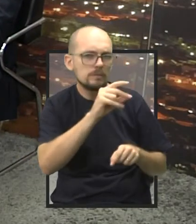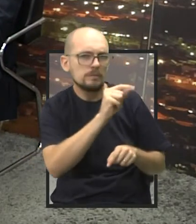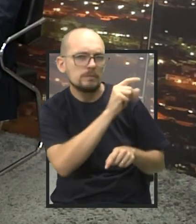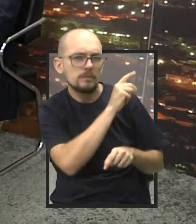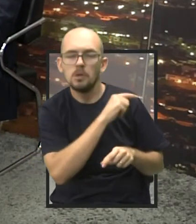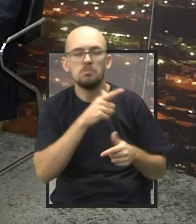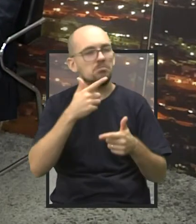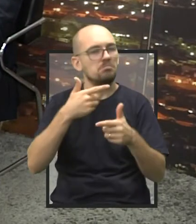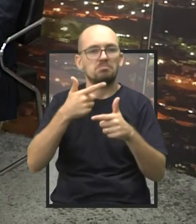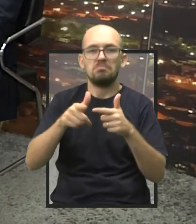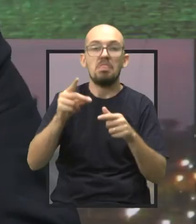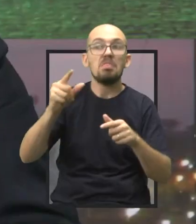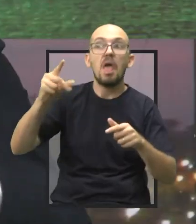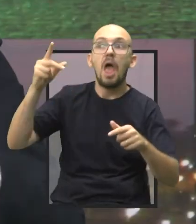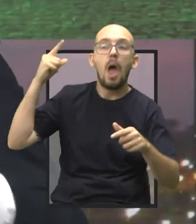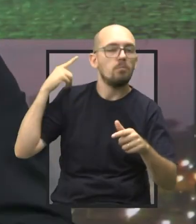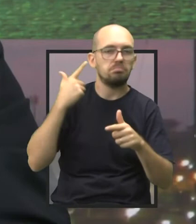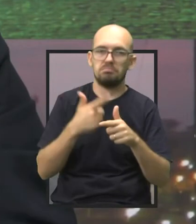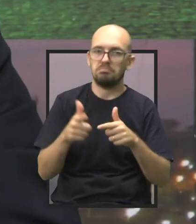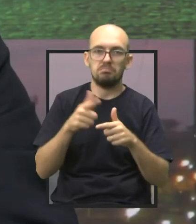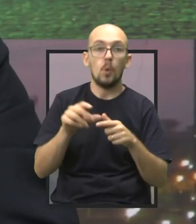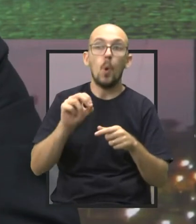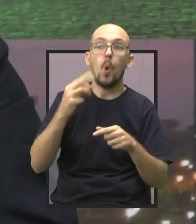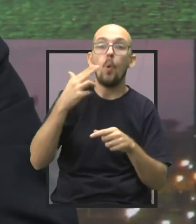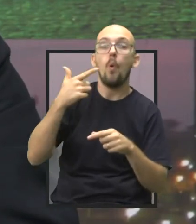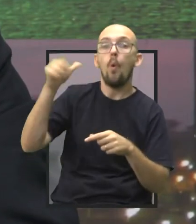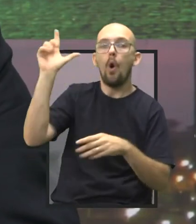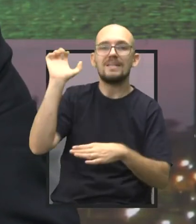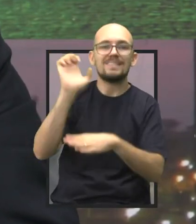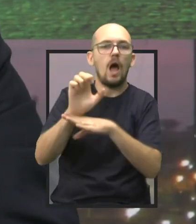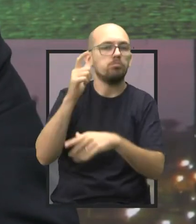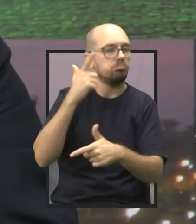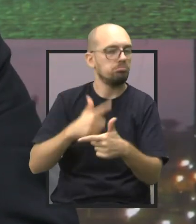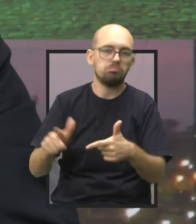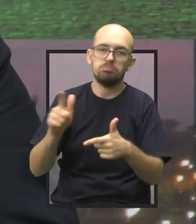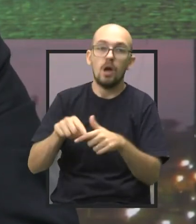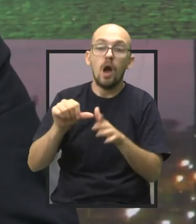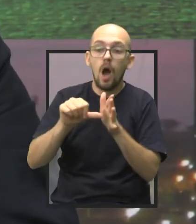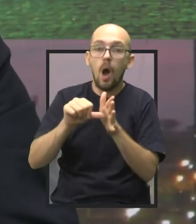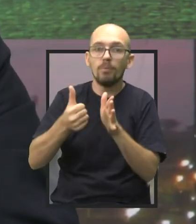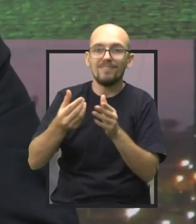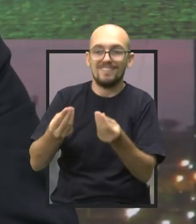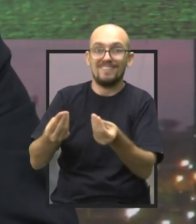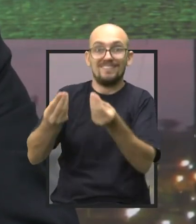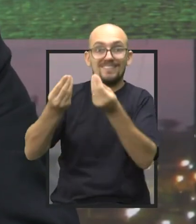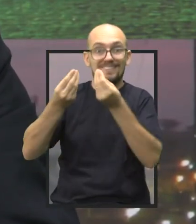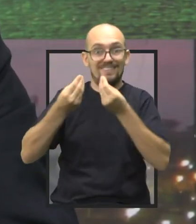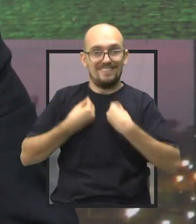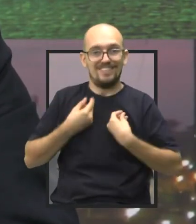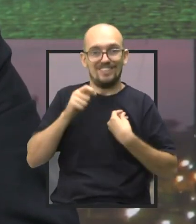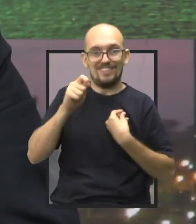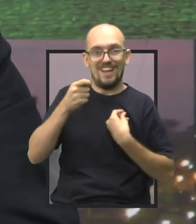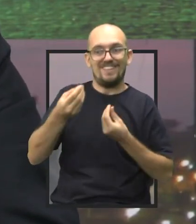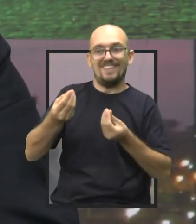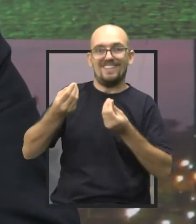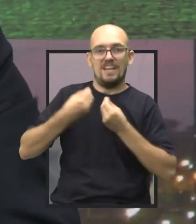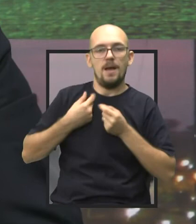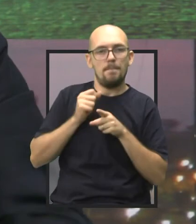Mesmo há 10, há 15 anos, mesmo em outro estado. Né? A Caixa, ela, a partir do momento que você